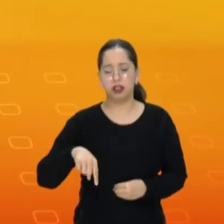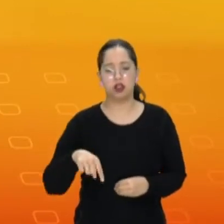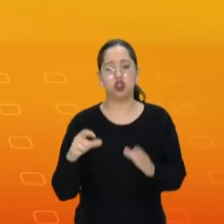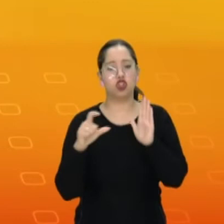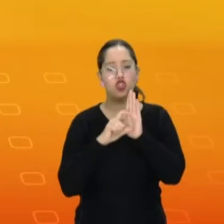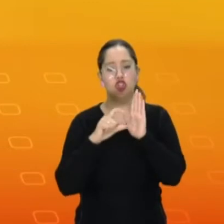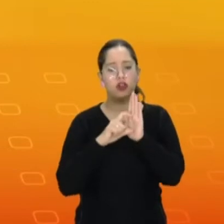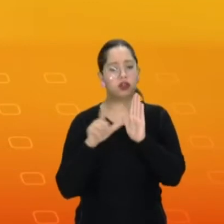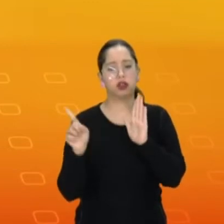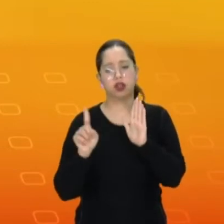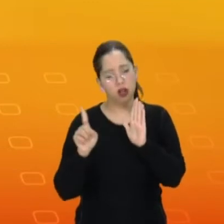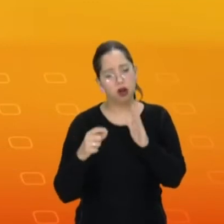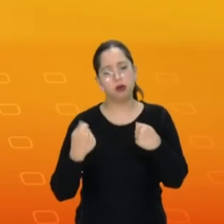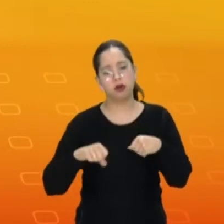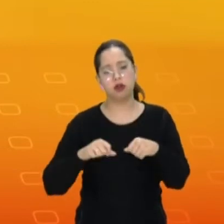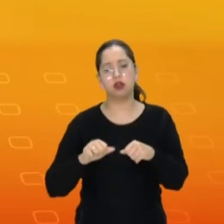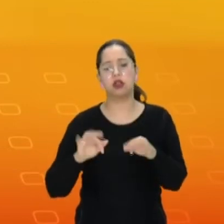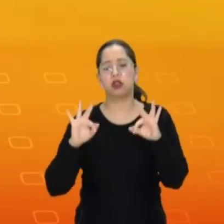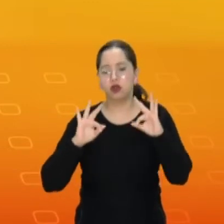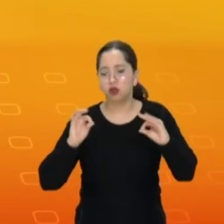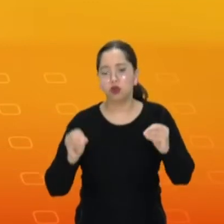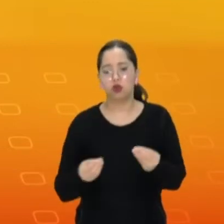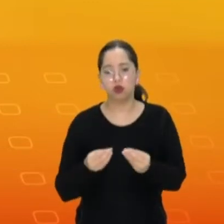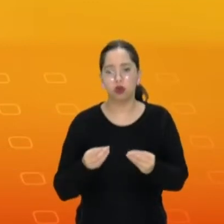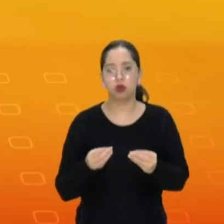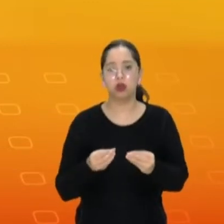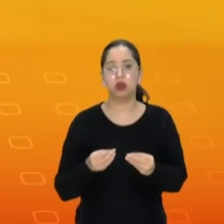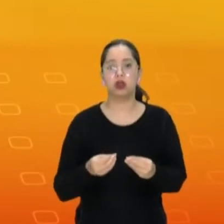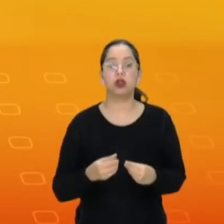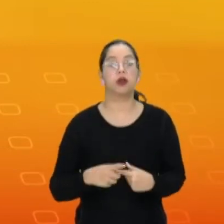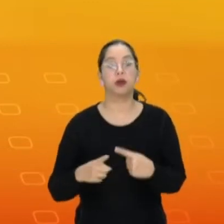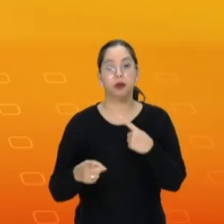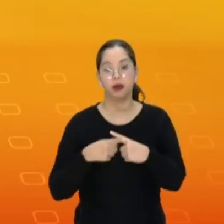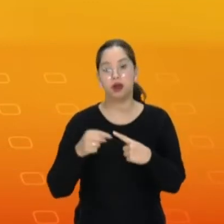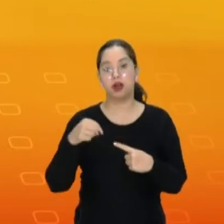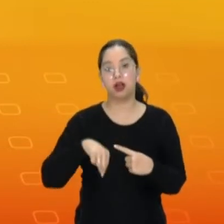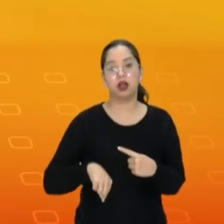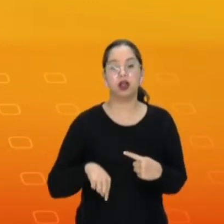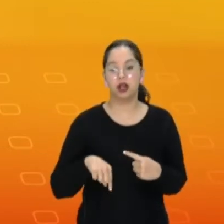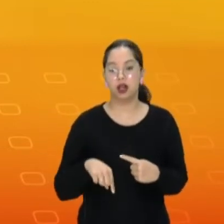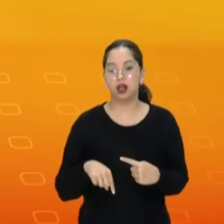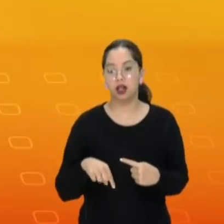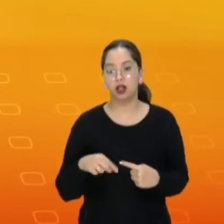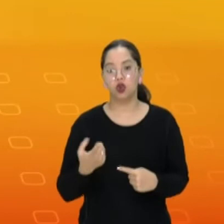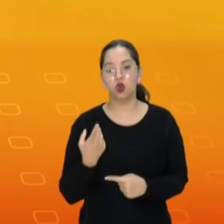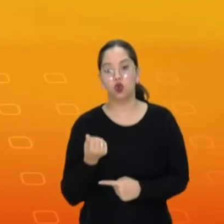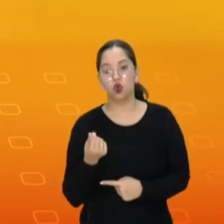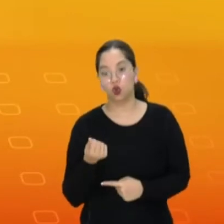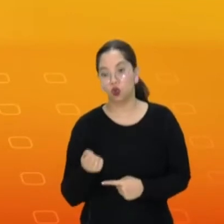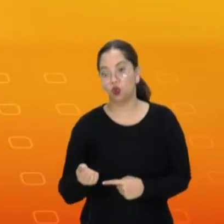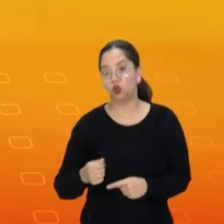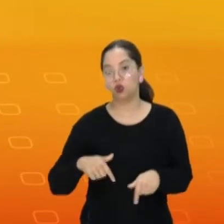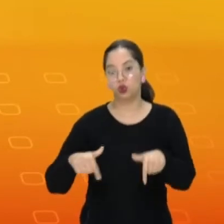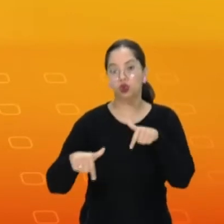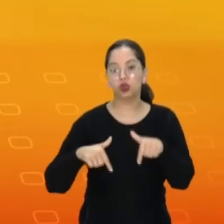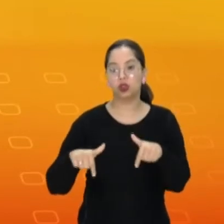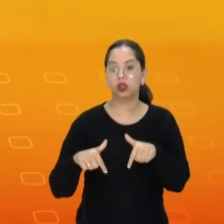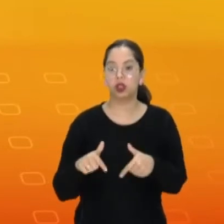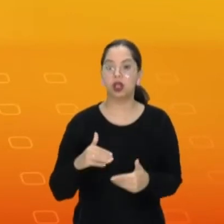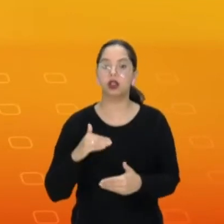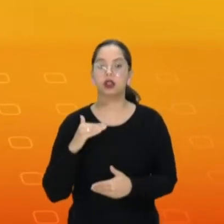tô tô Costa orphanage vendo a sua meta de Ágata que aí eu vou olhar o meu curso de serviço em cima vou fazer uma avaliação